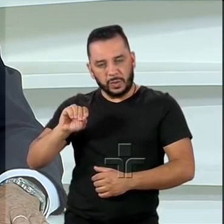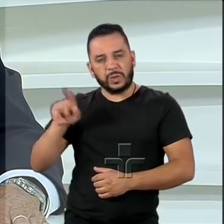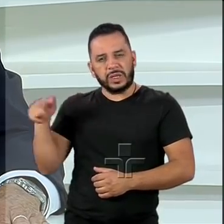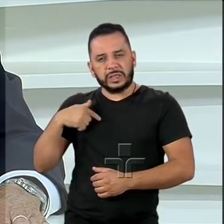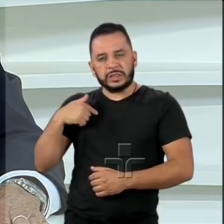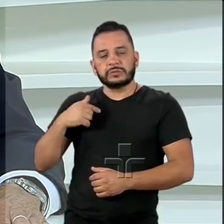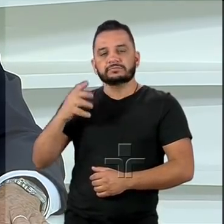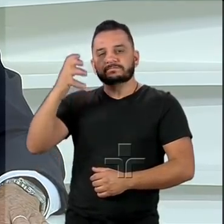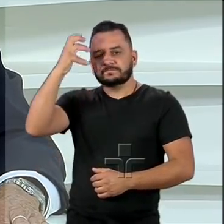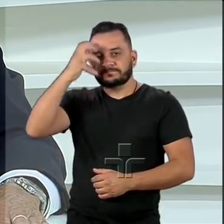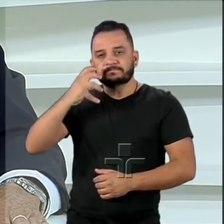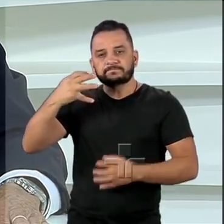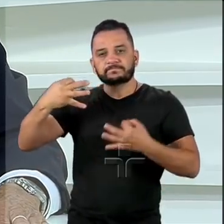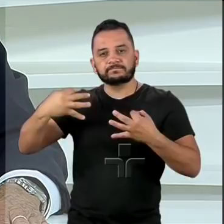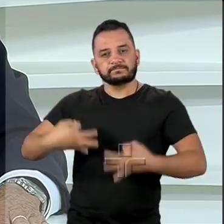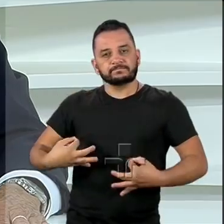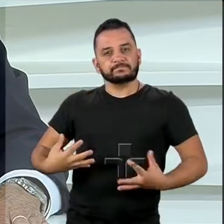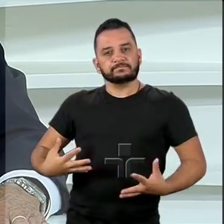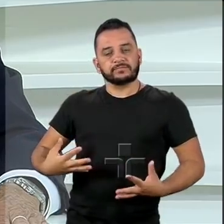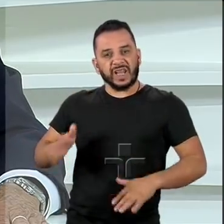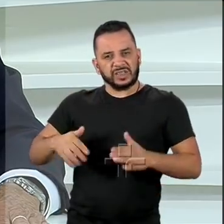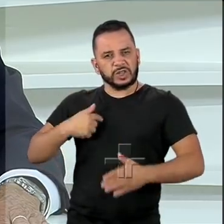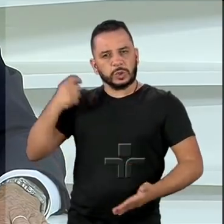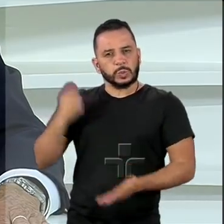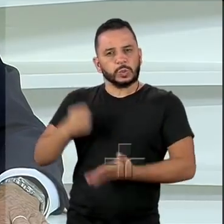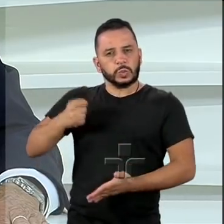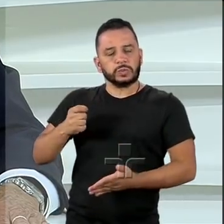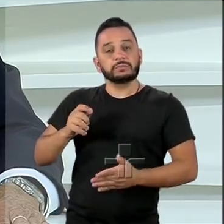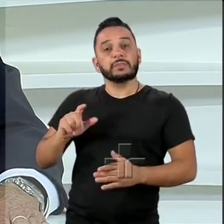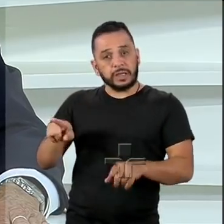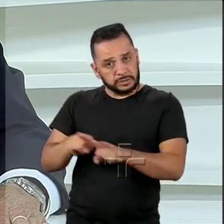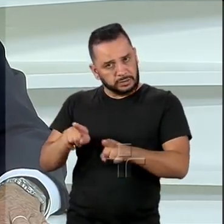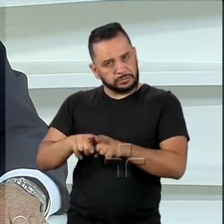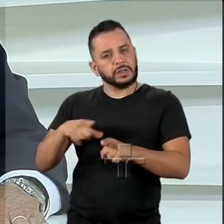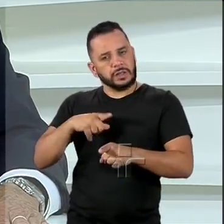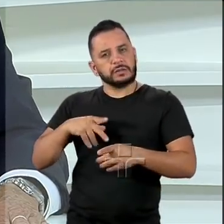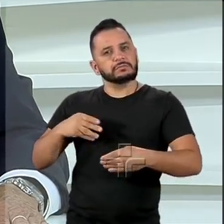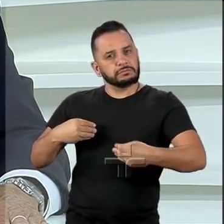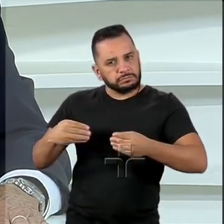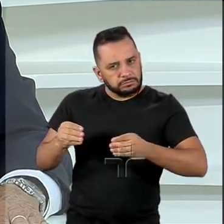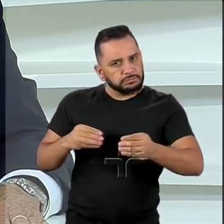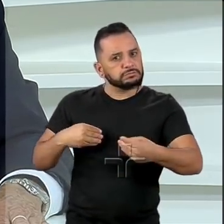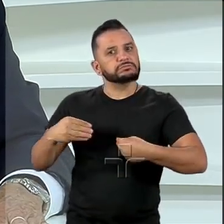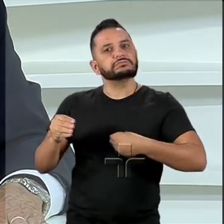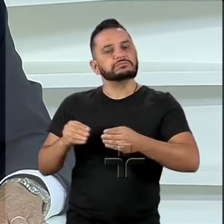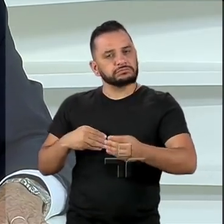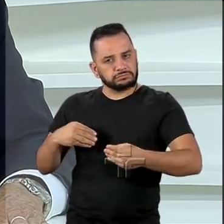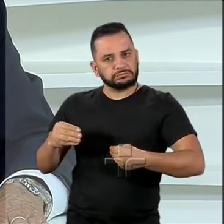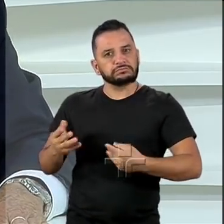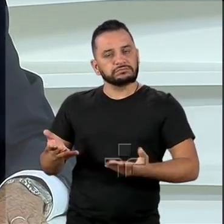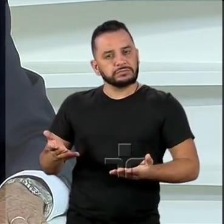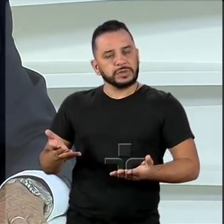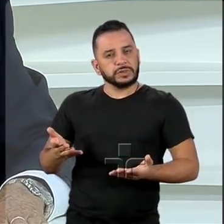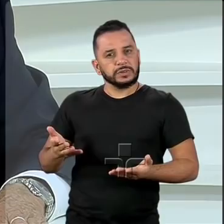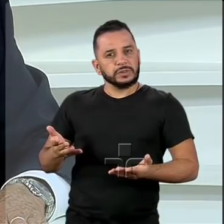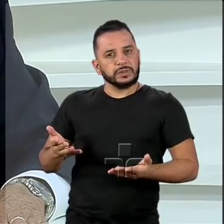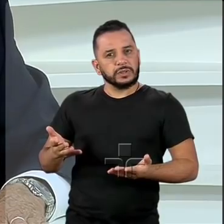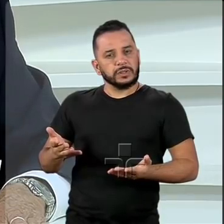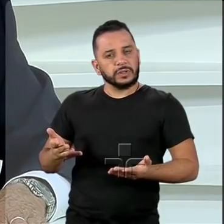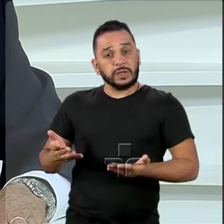firmeza, muitas vezes duro, mas inflexível na sua postura de jurista.